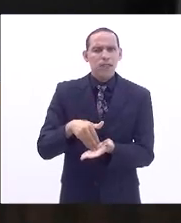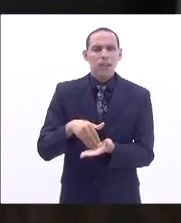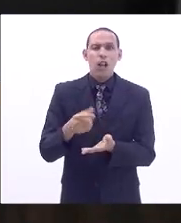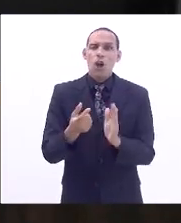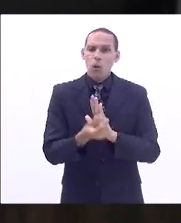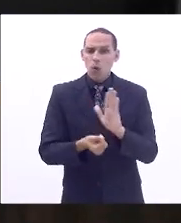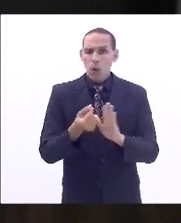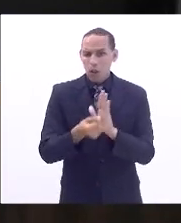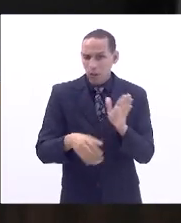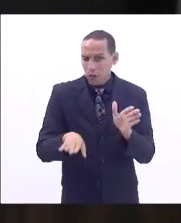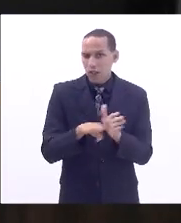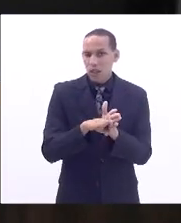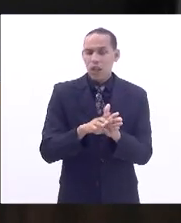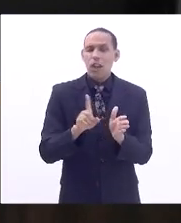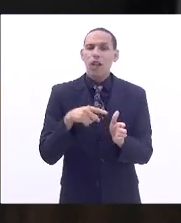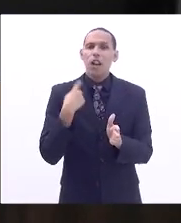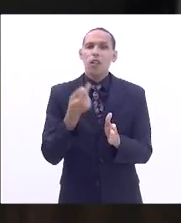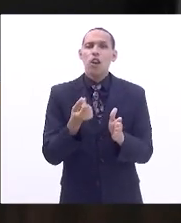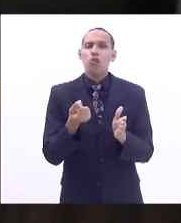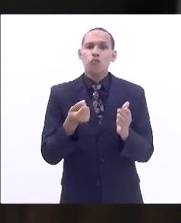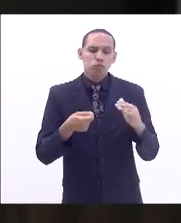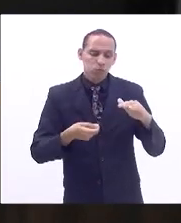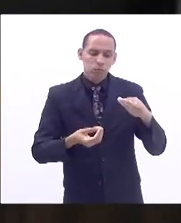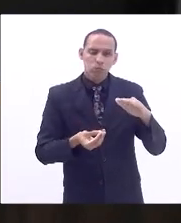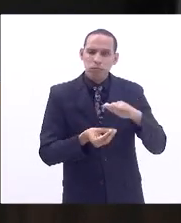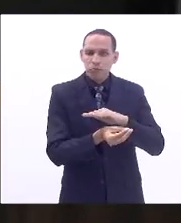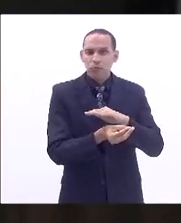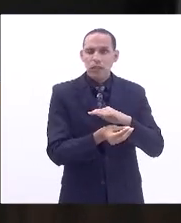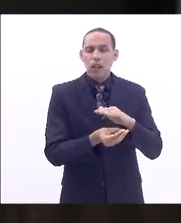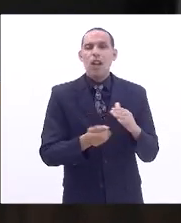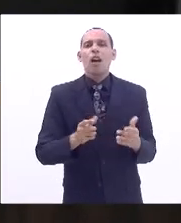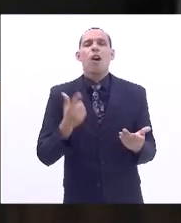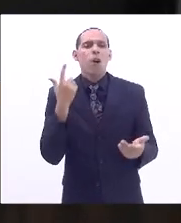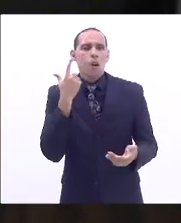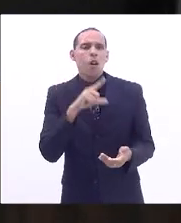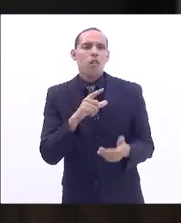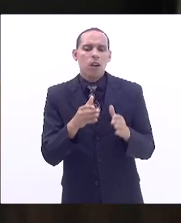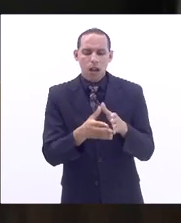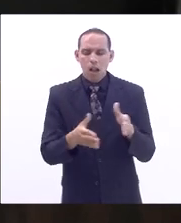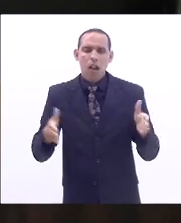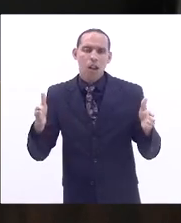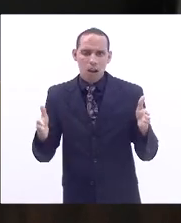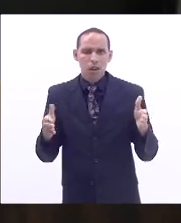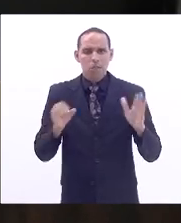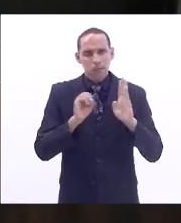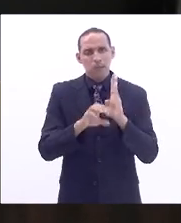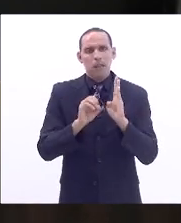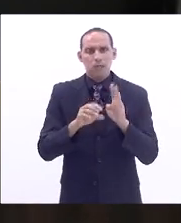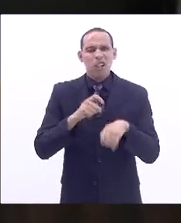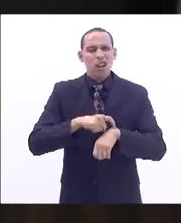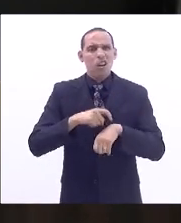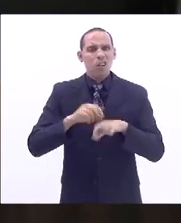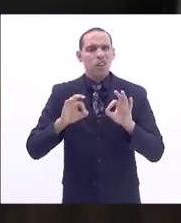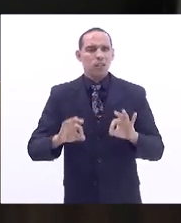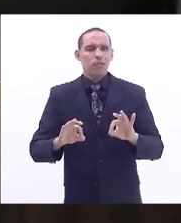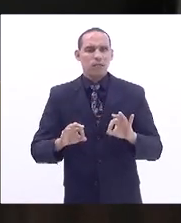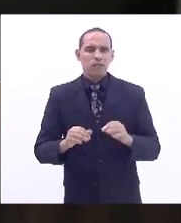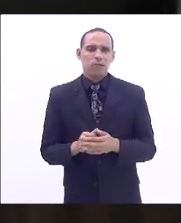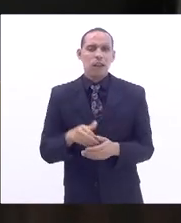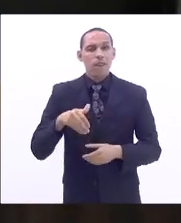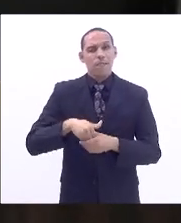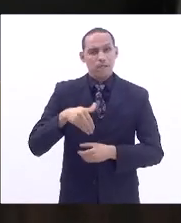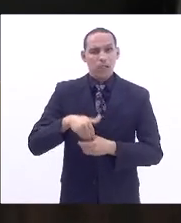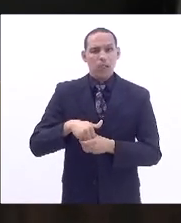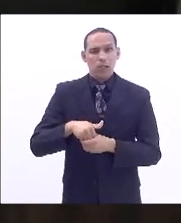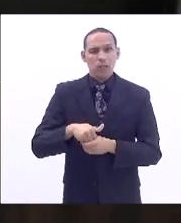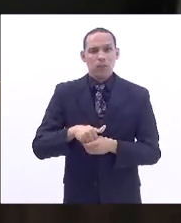o orçamento a gente foi recursos no orçamento para a gente fazer a extensão do benefício E no momento certo era é